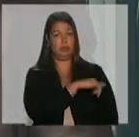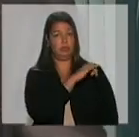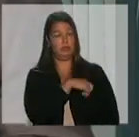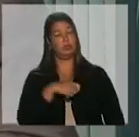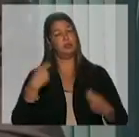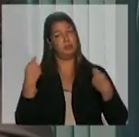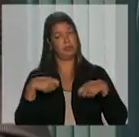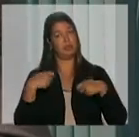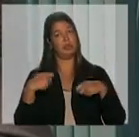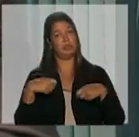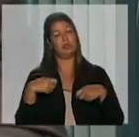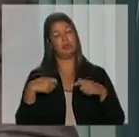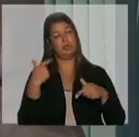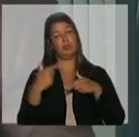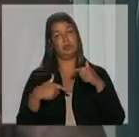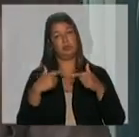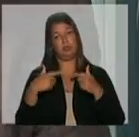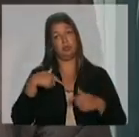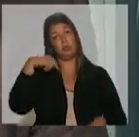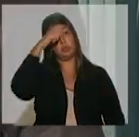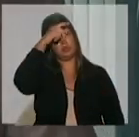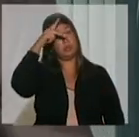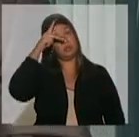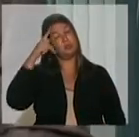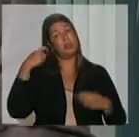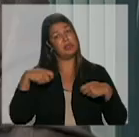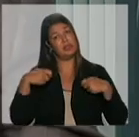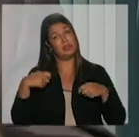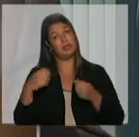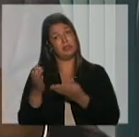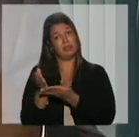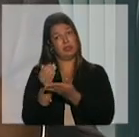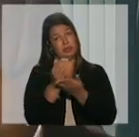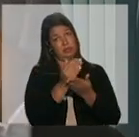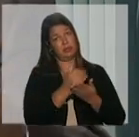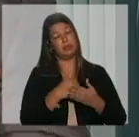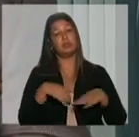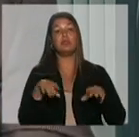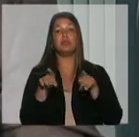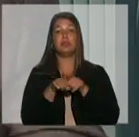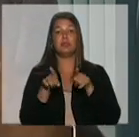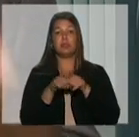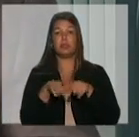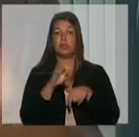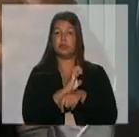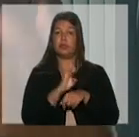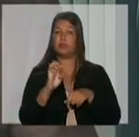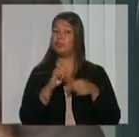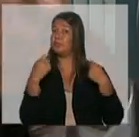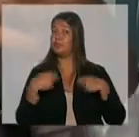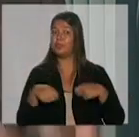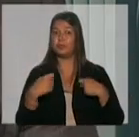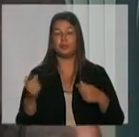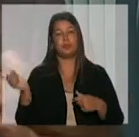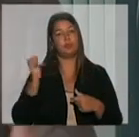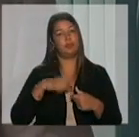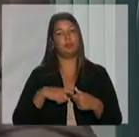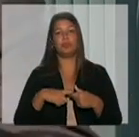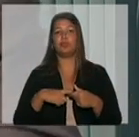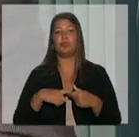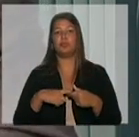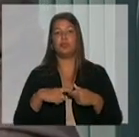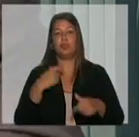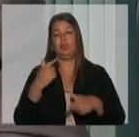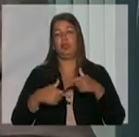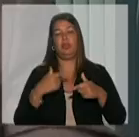empregos. As prefeituras precisam dessa arrecadação. O Estado precisa voltar a funcionar como